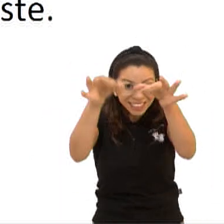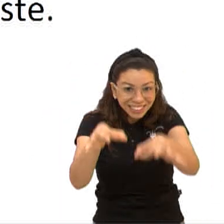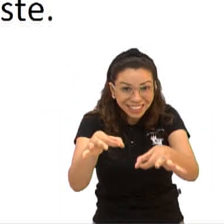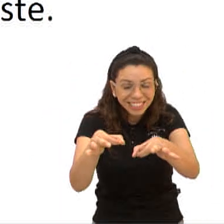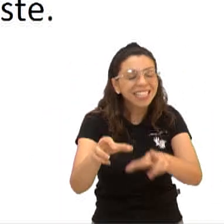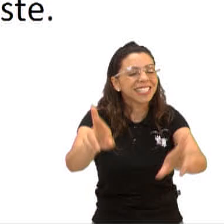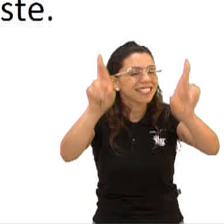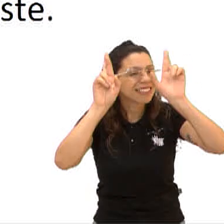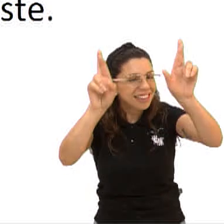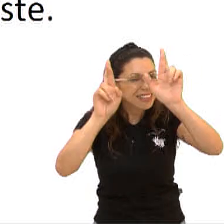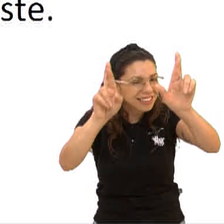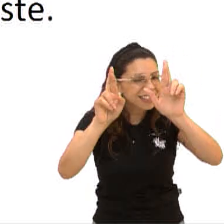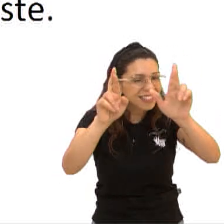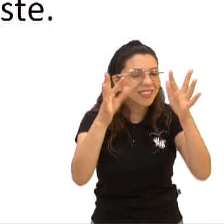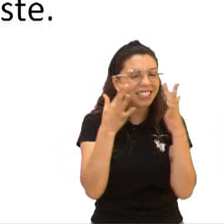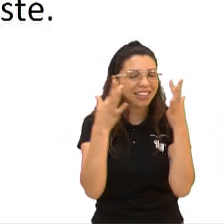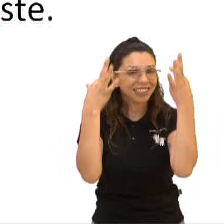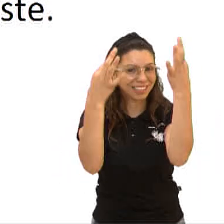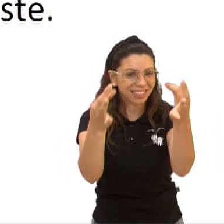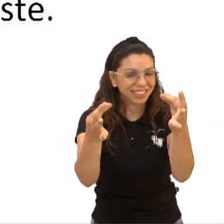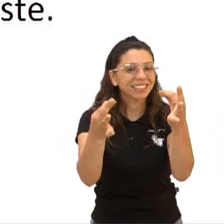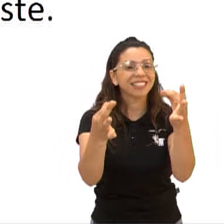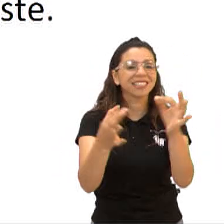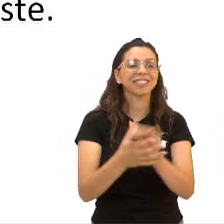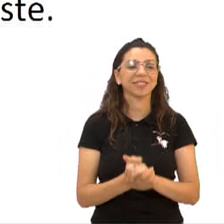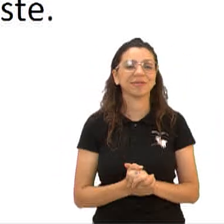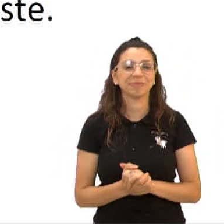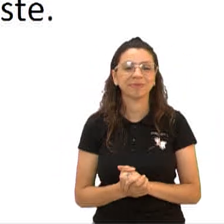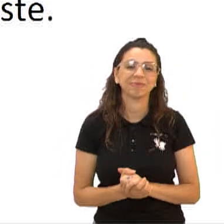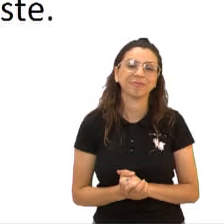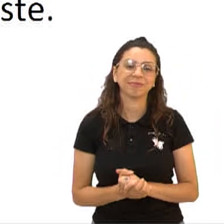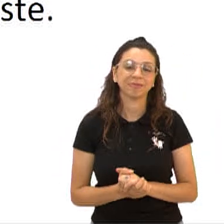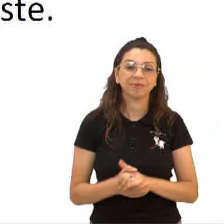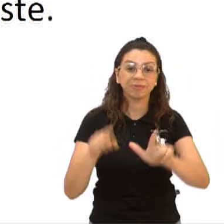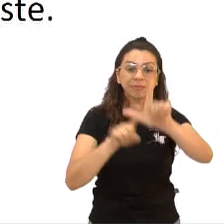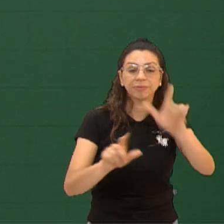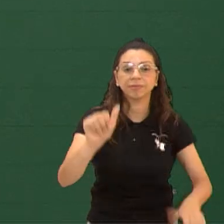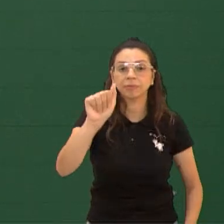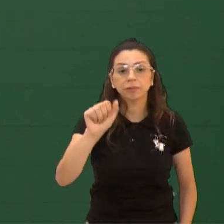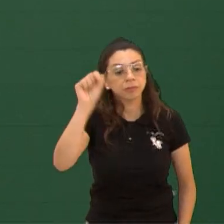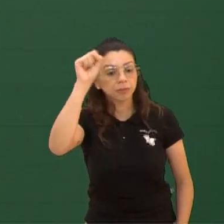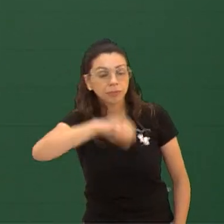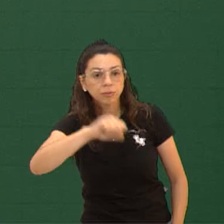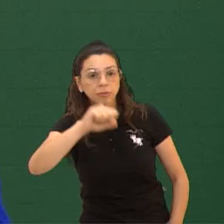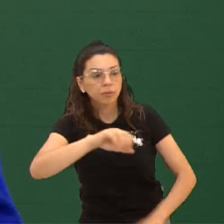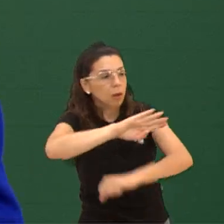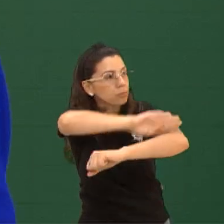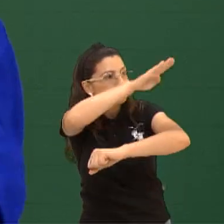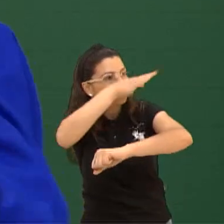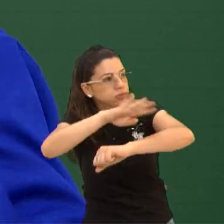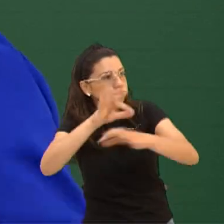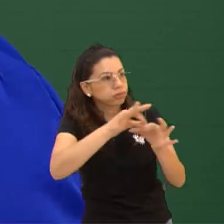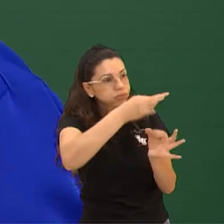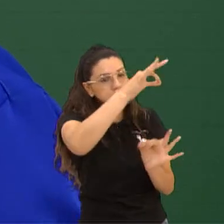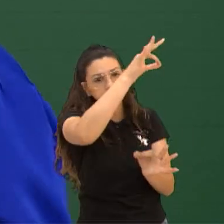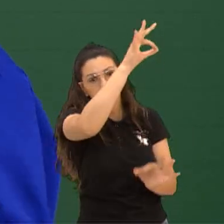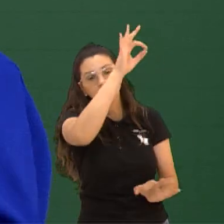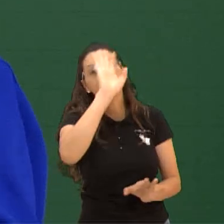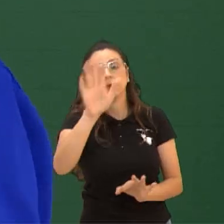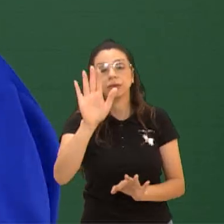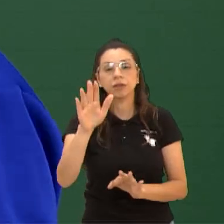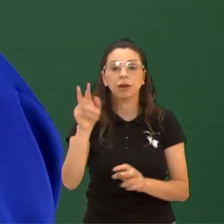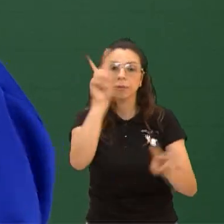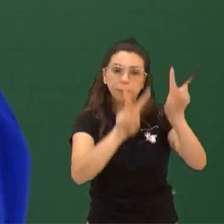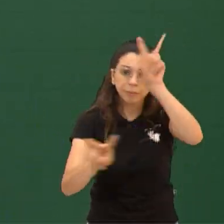Tenho certeza que vocês estão espertos e não foram pegos de surpresa. Letra A. Sim, as altas cordilheiras, como nós vimos no mapa,